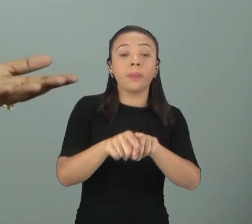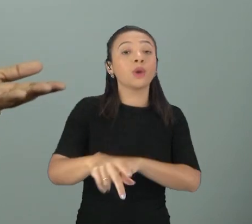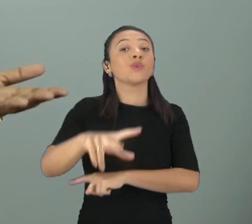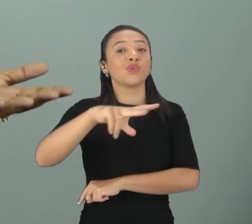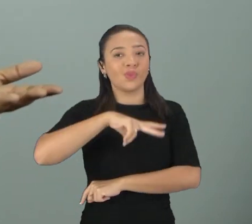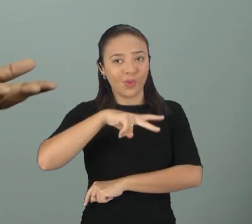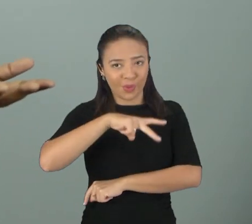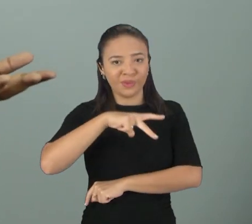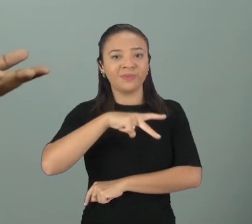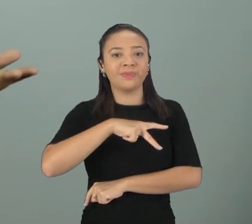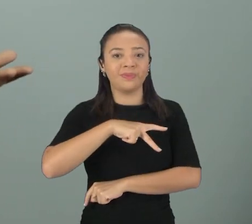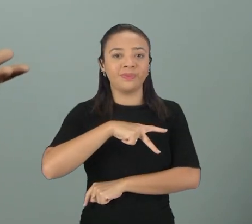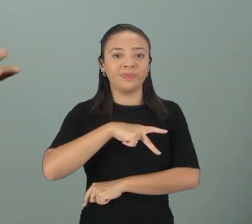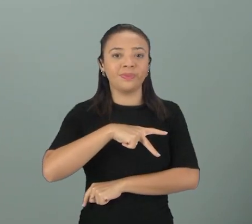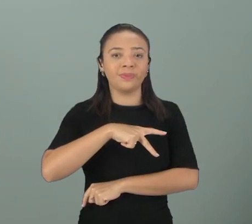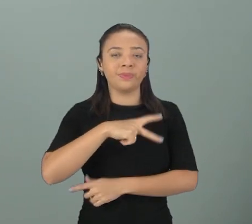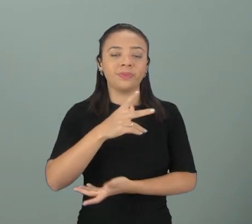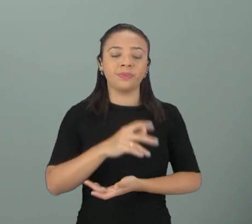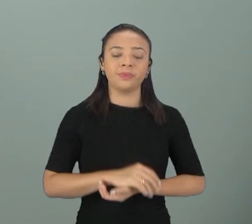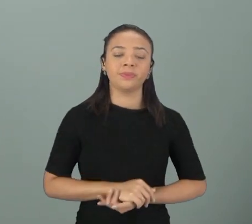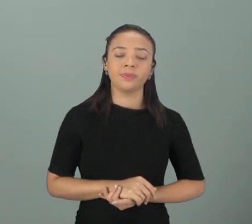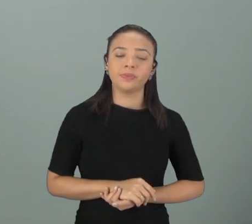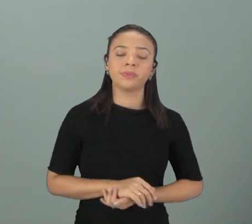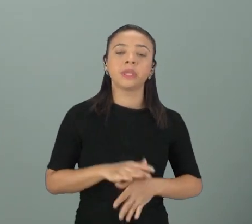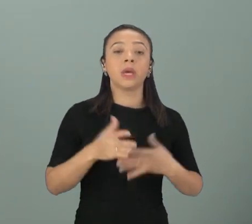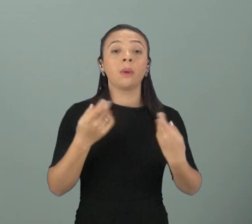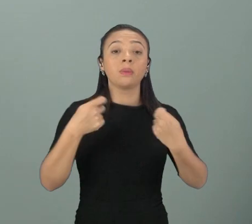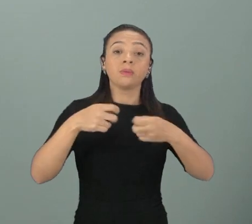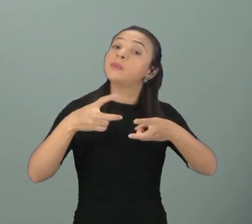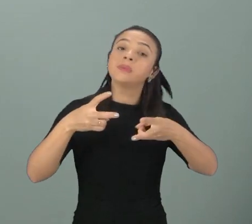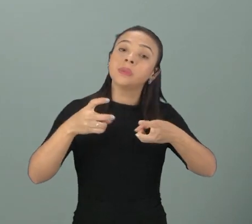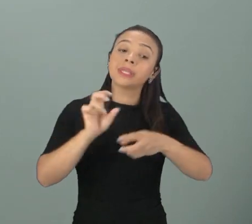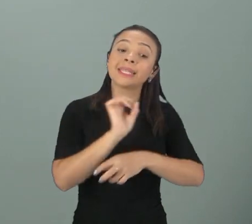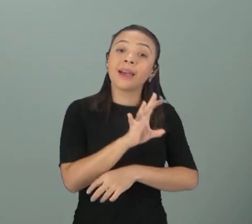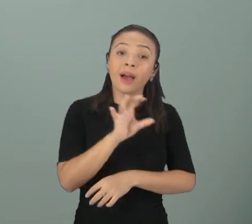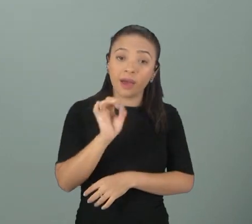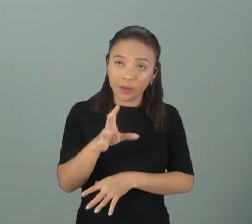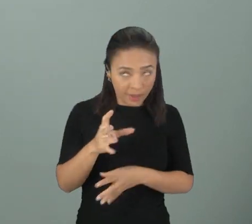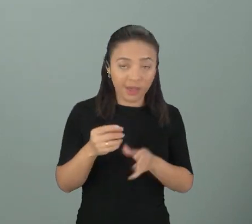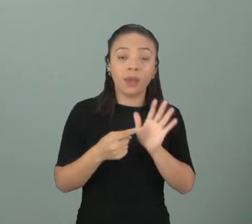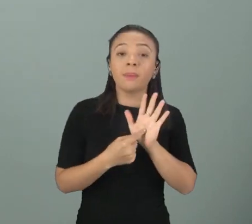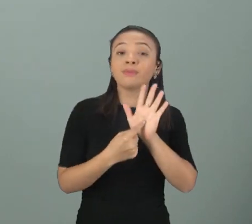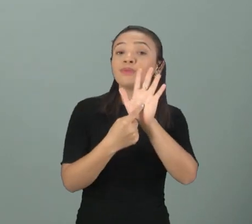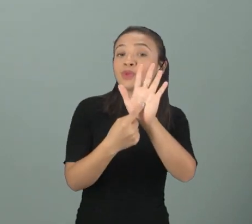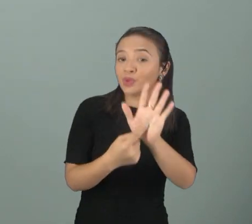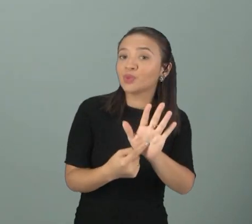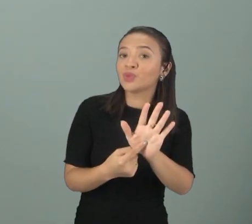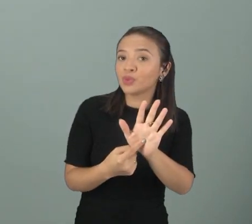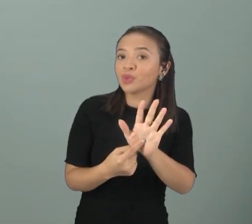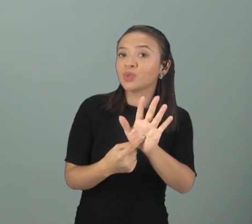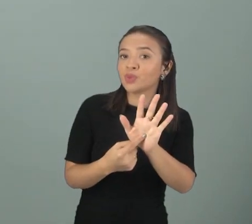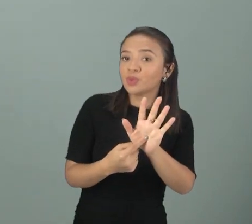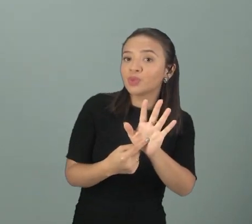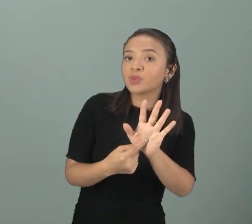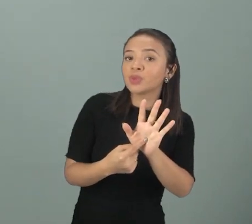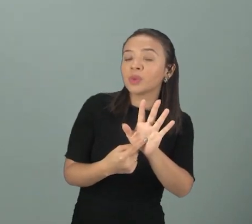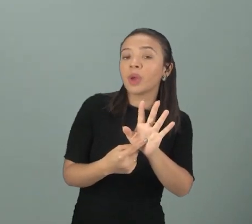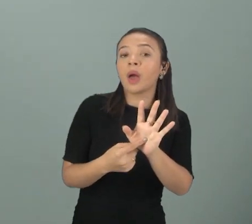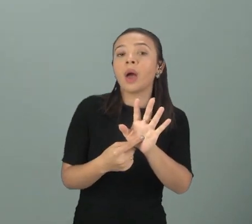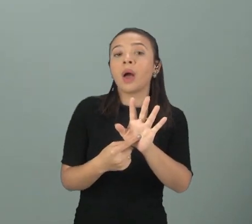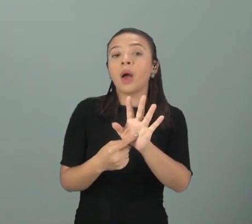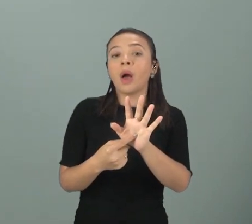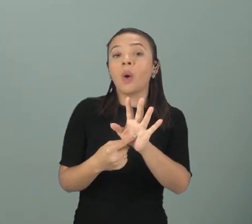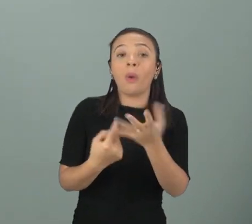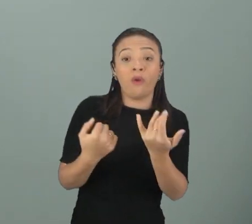os portugueses, né? Os europeus. Então, a gente pode ver que cada um trouxe um pouquinho pra gente e vai fazendo essa